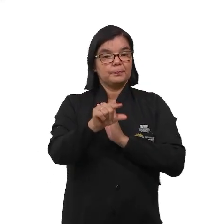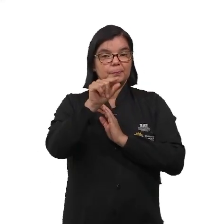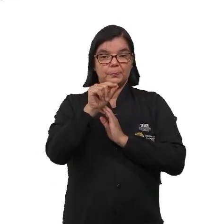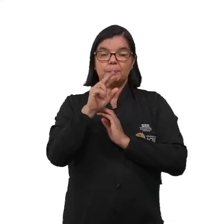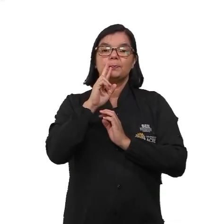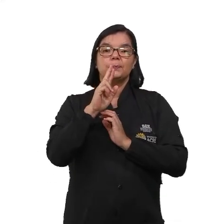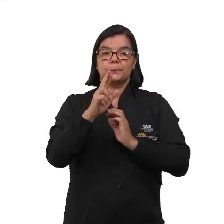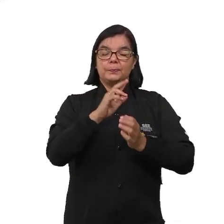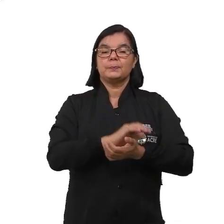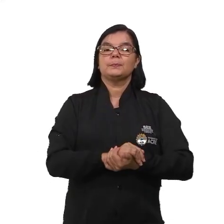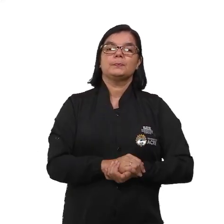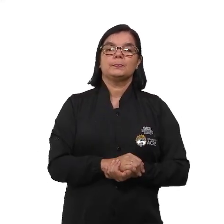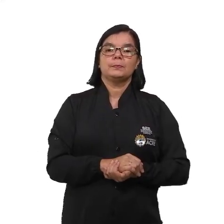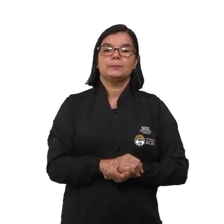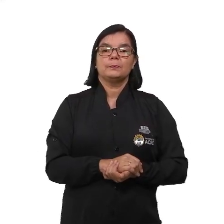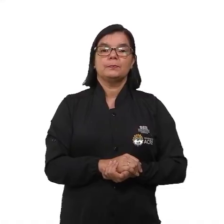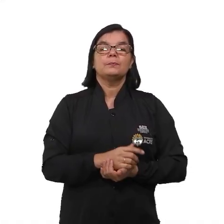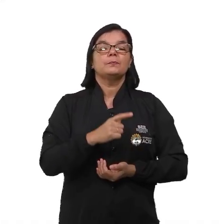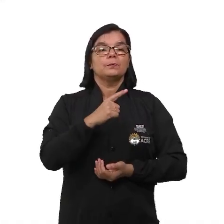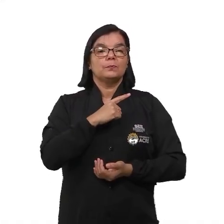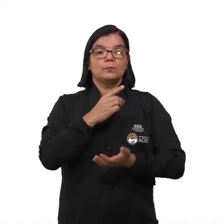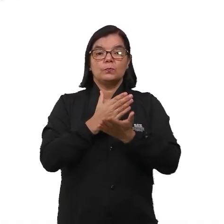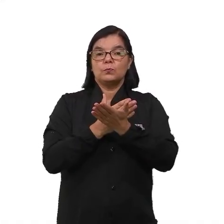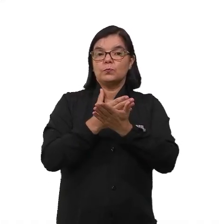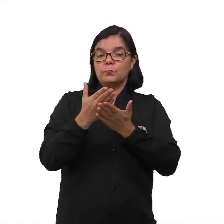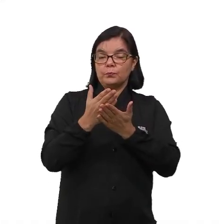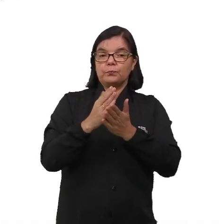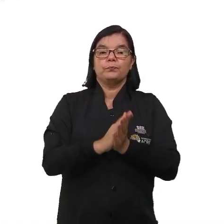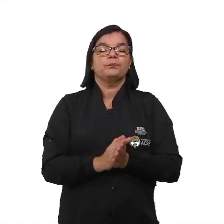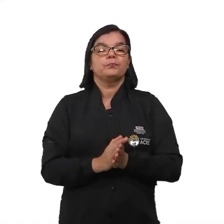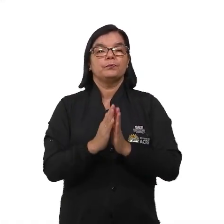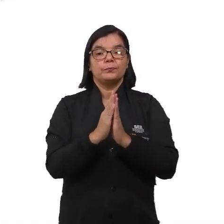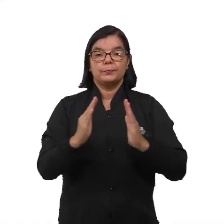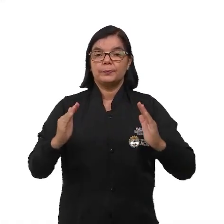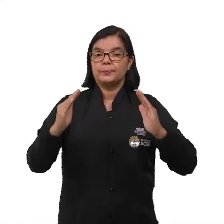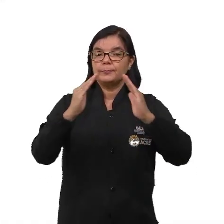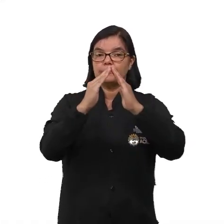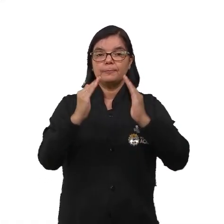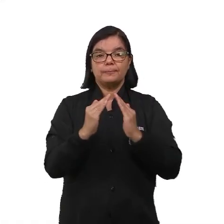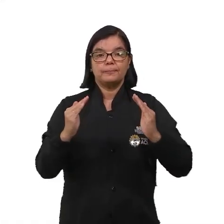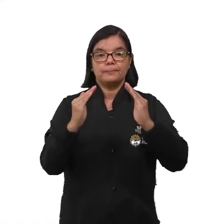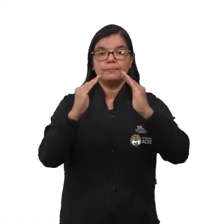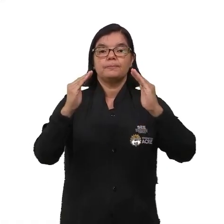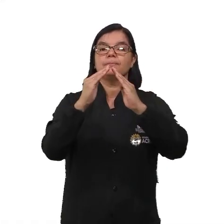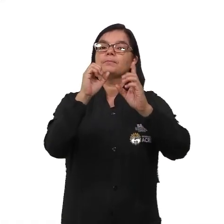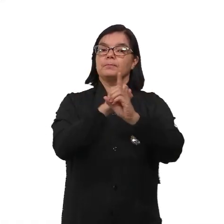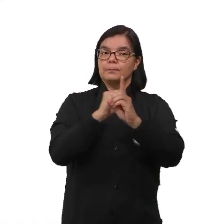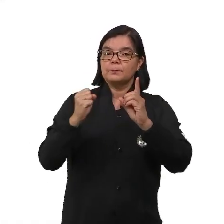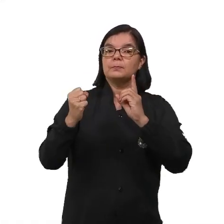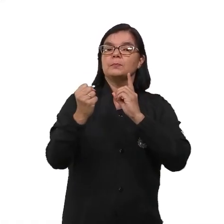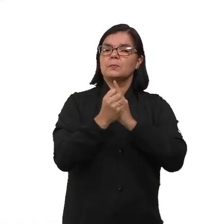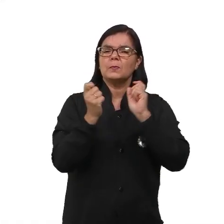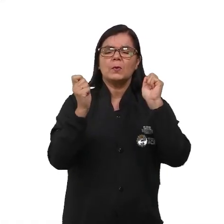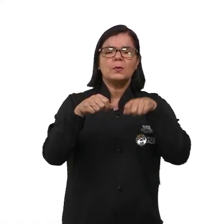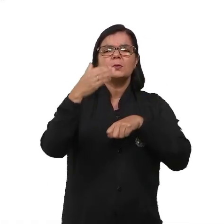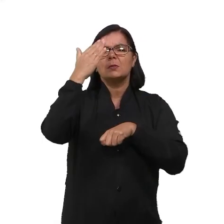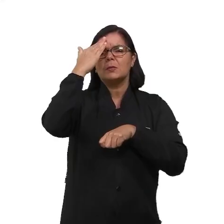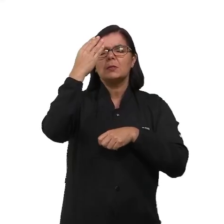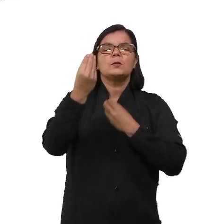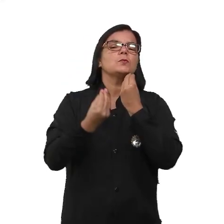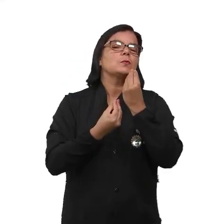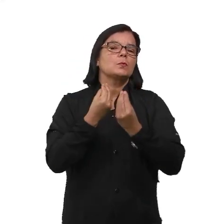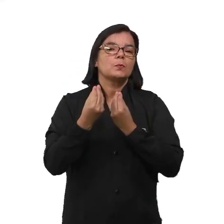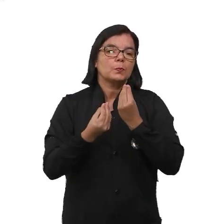objetiva e nós temos aqui no enunciado da questão: a estratificação social pode